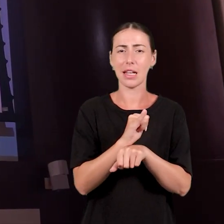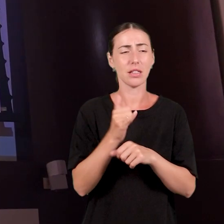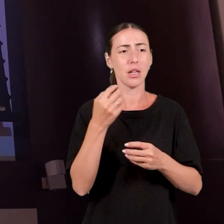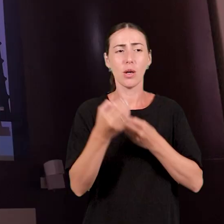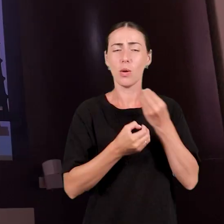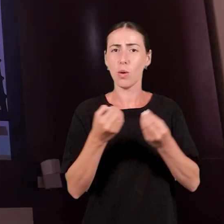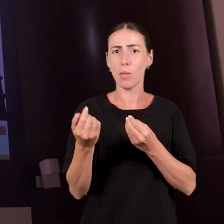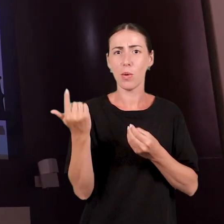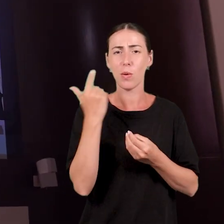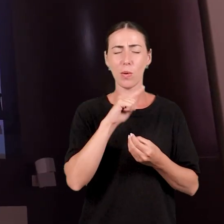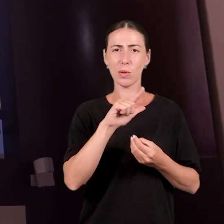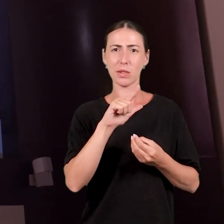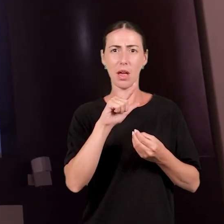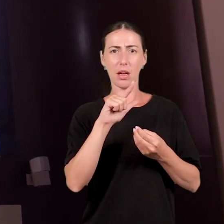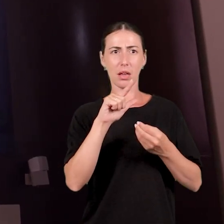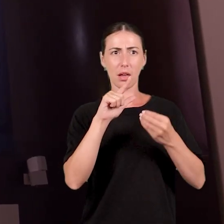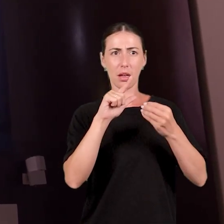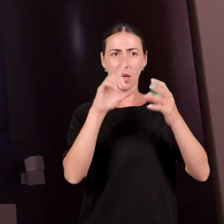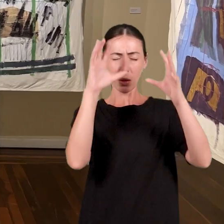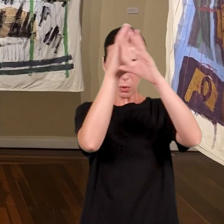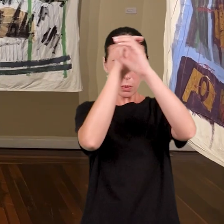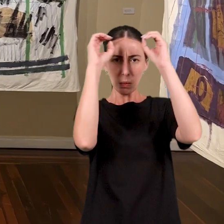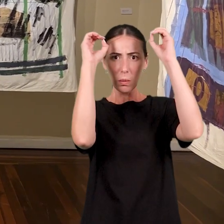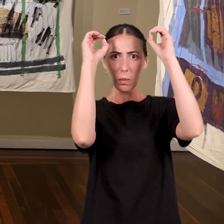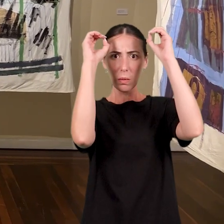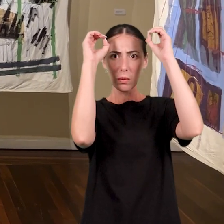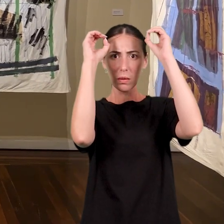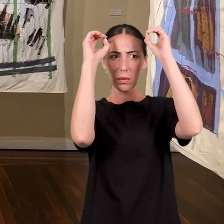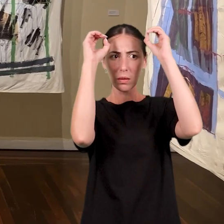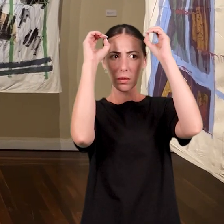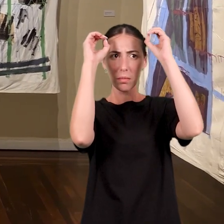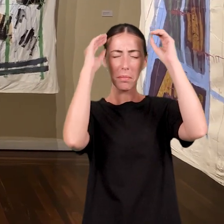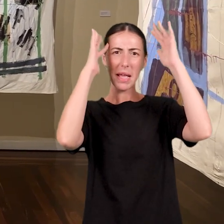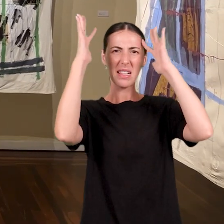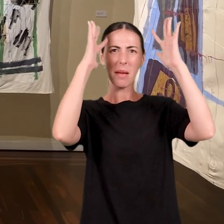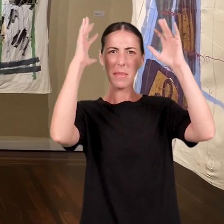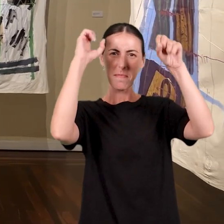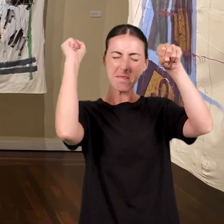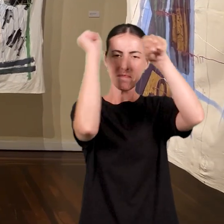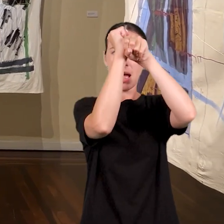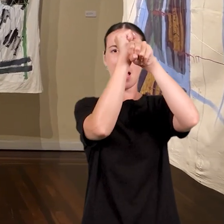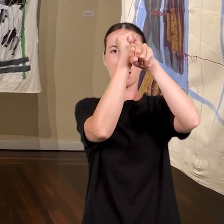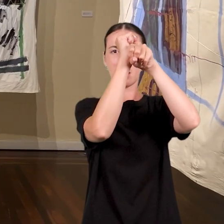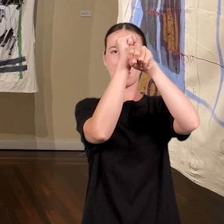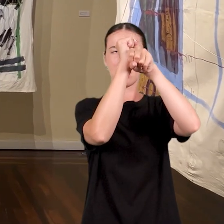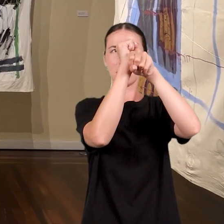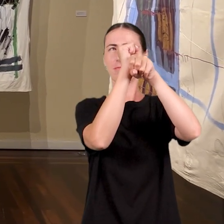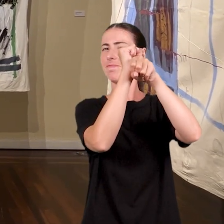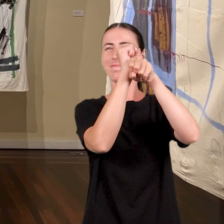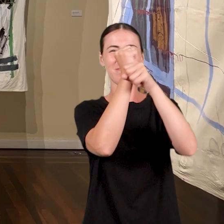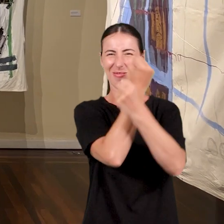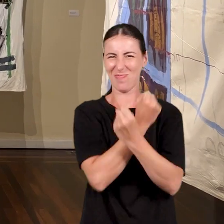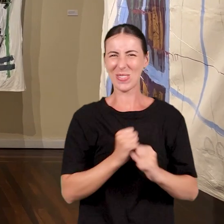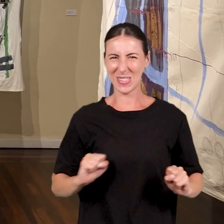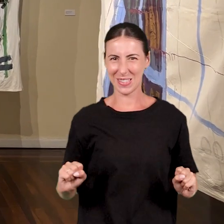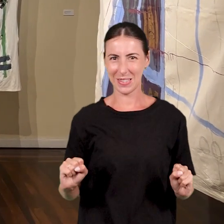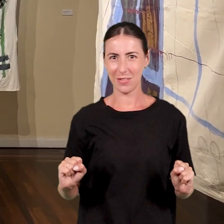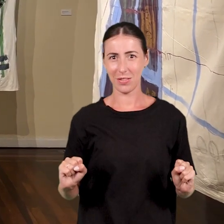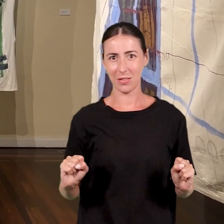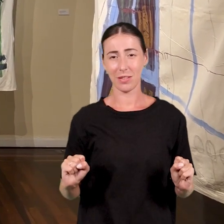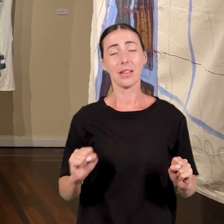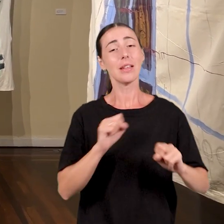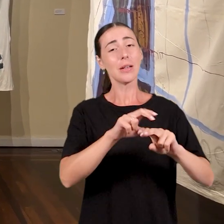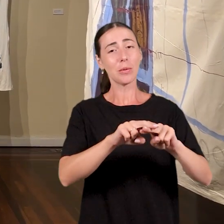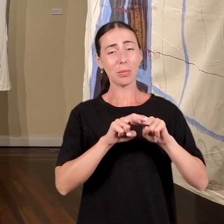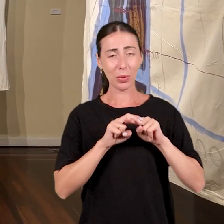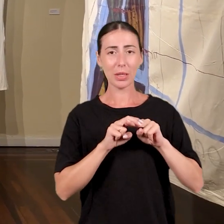de um homem a própria alma. No espaço 3, Relato de uma Viagem Não Realizada, o artista apresenta duas